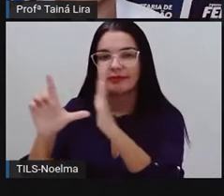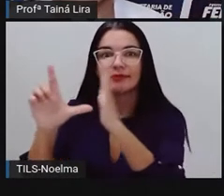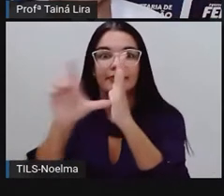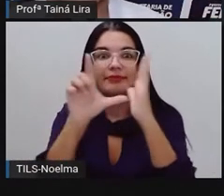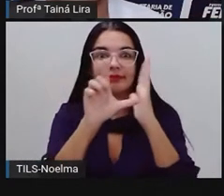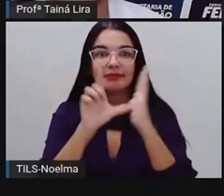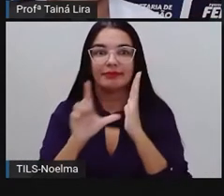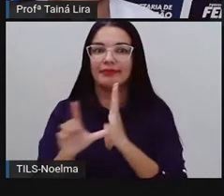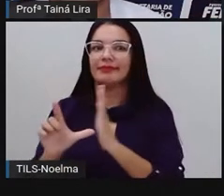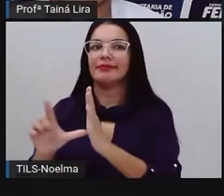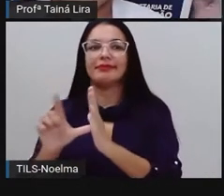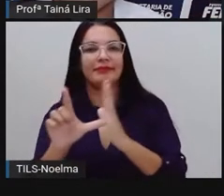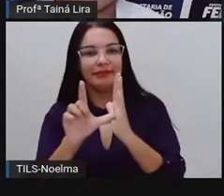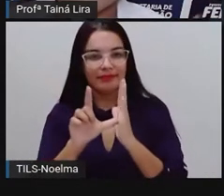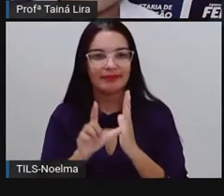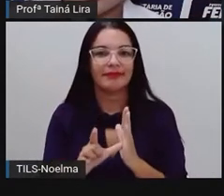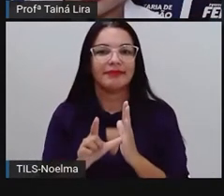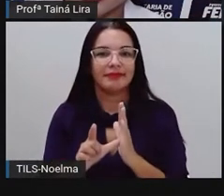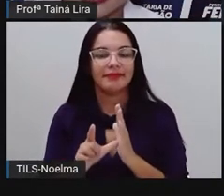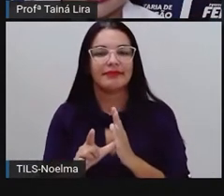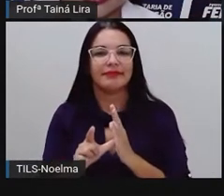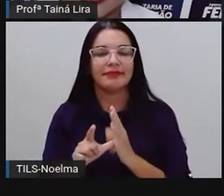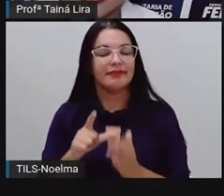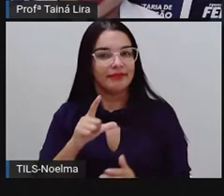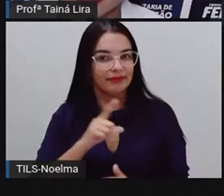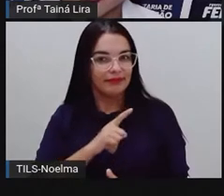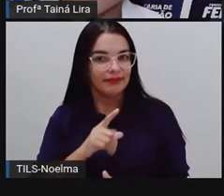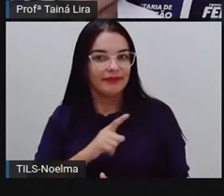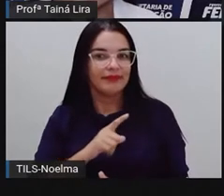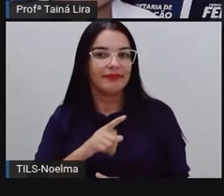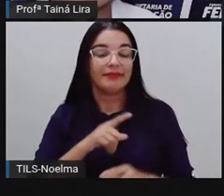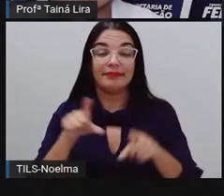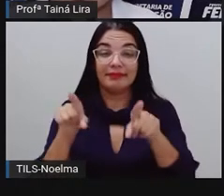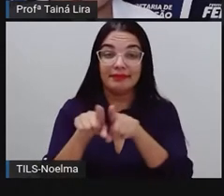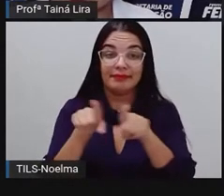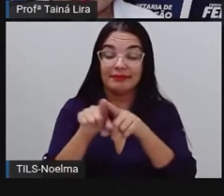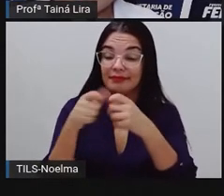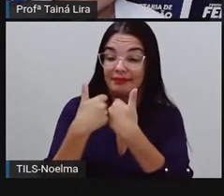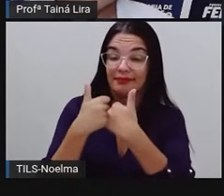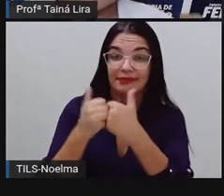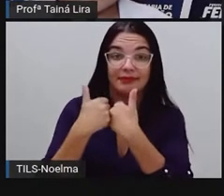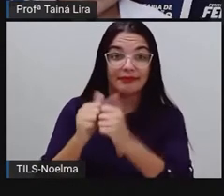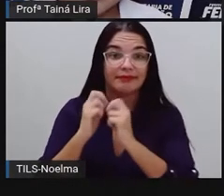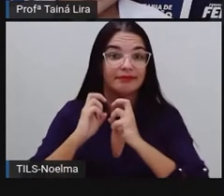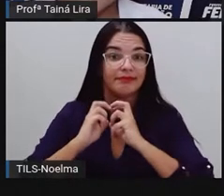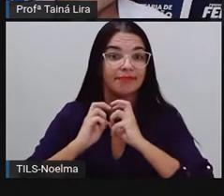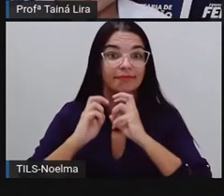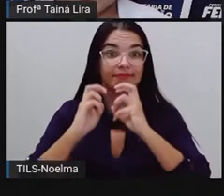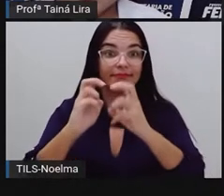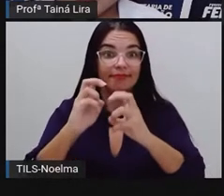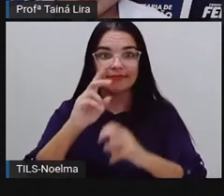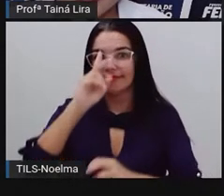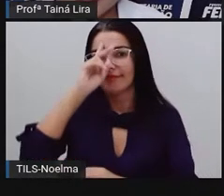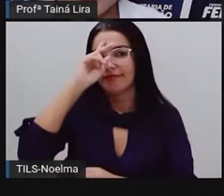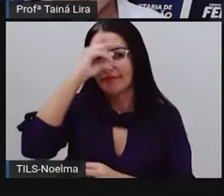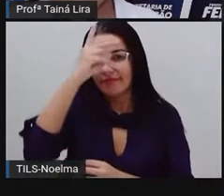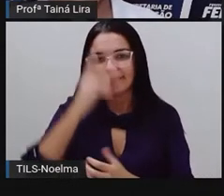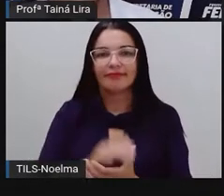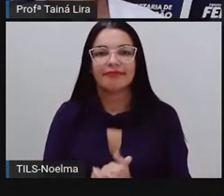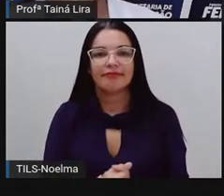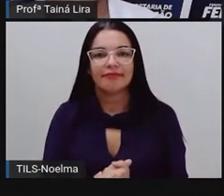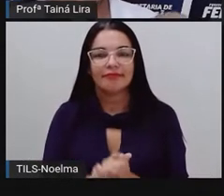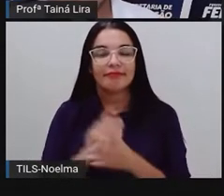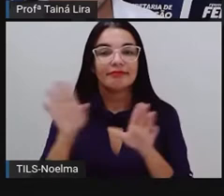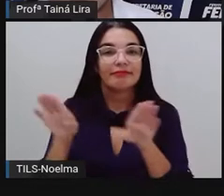lojas é enfim de vários tipos de casas comerciais aí tá bom e nós temos também